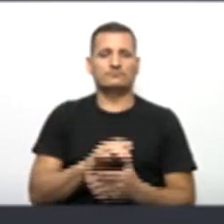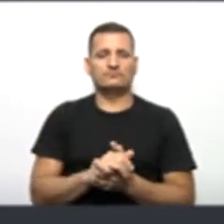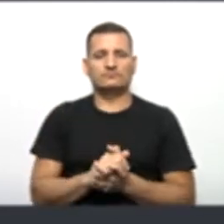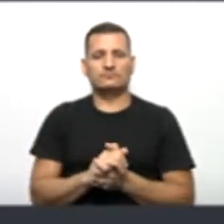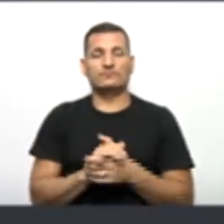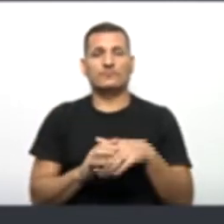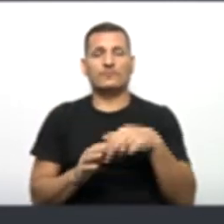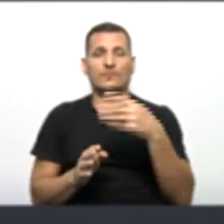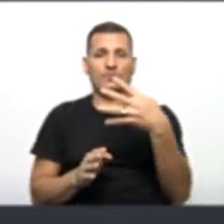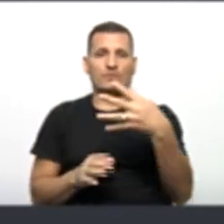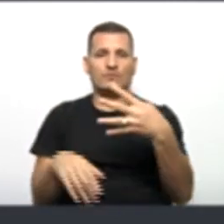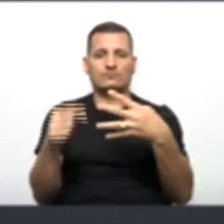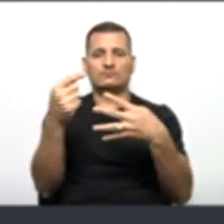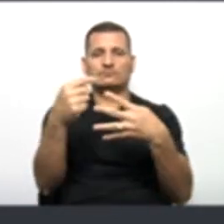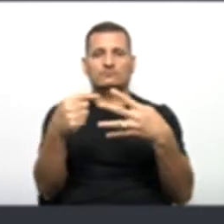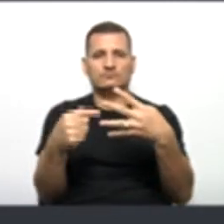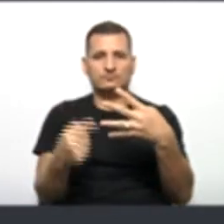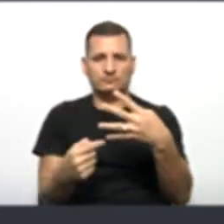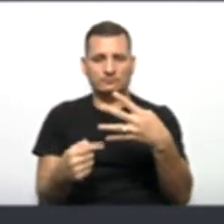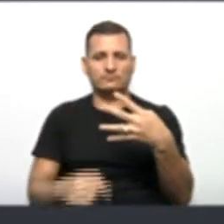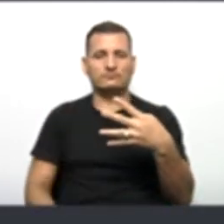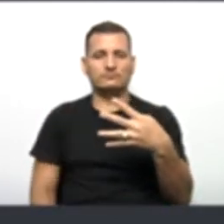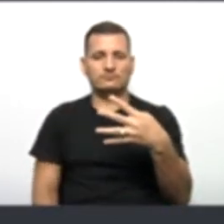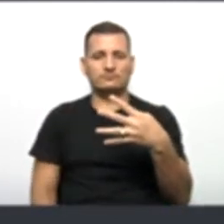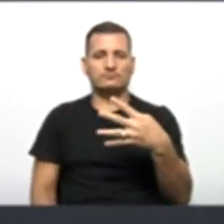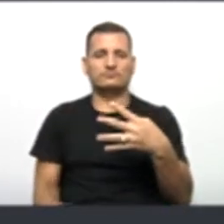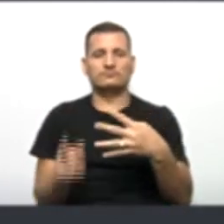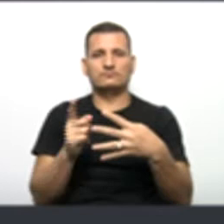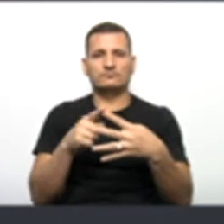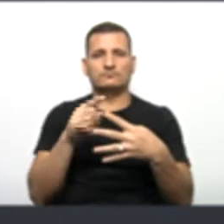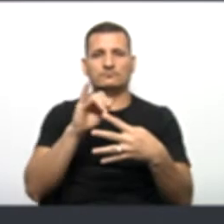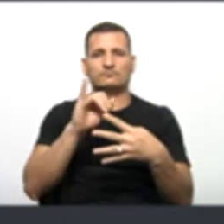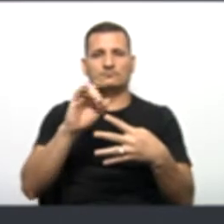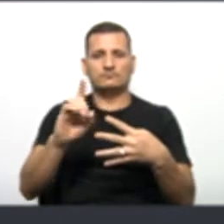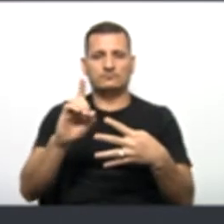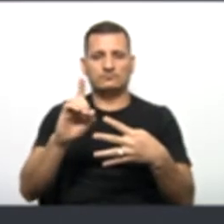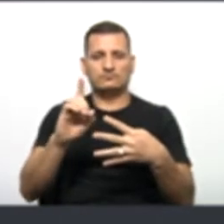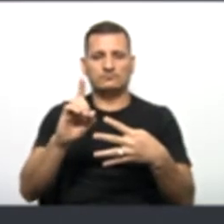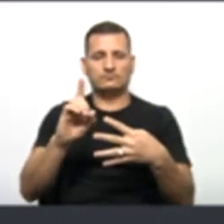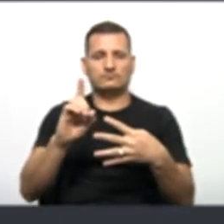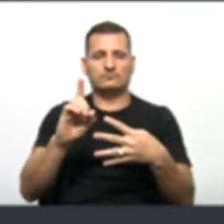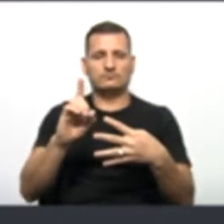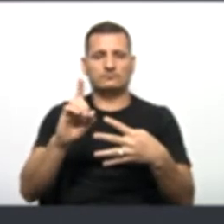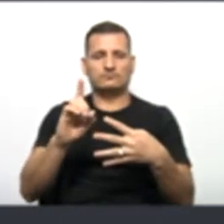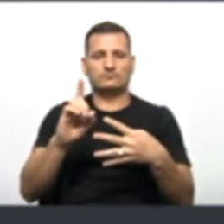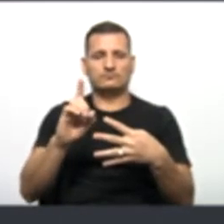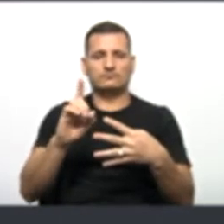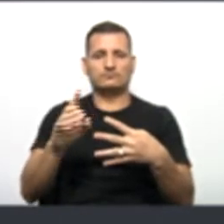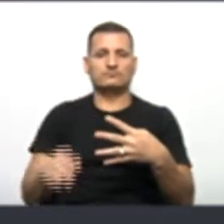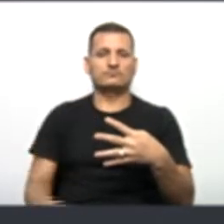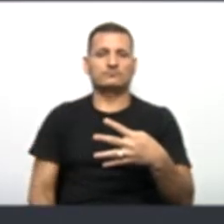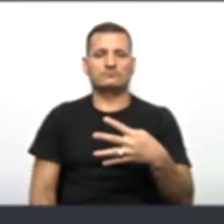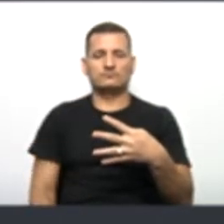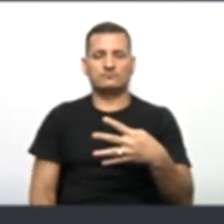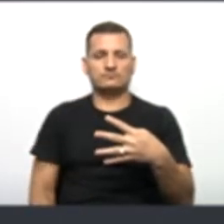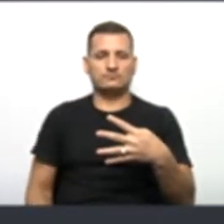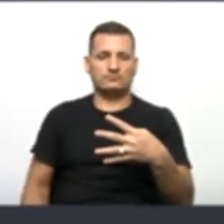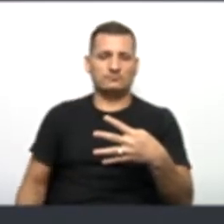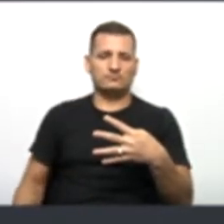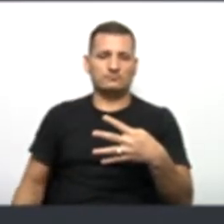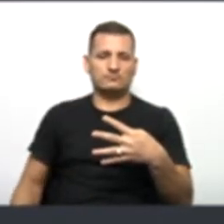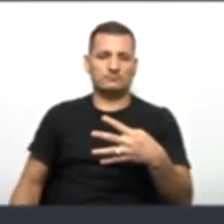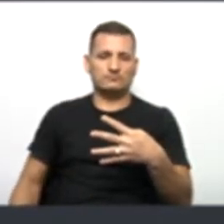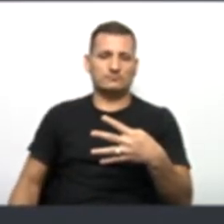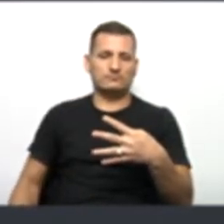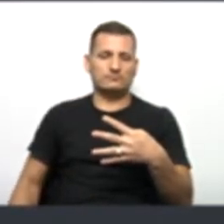campos que o primeiro campo é o campo de identificação da pessoa o id certo nós